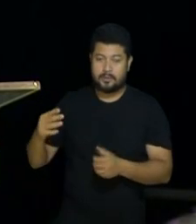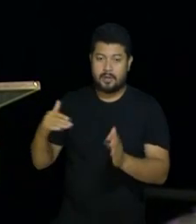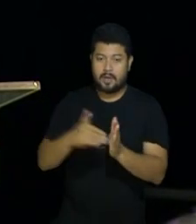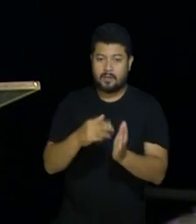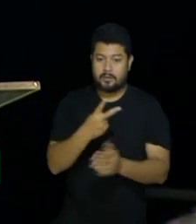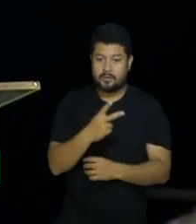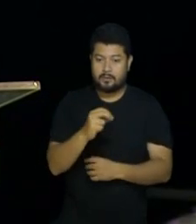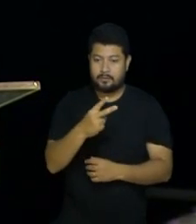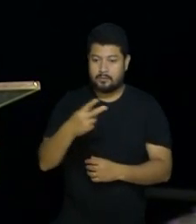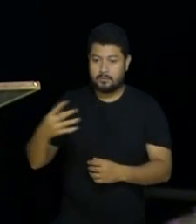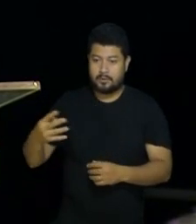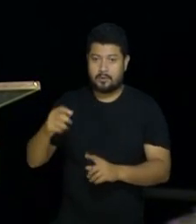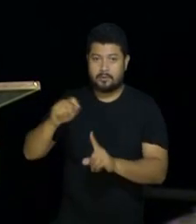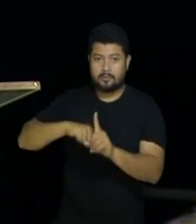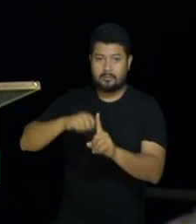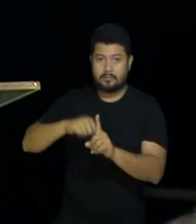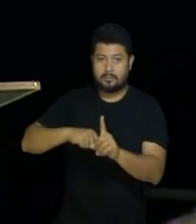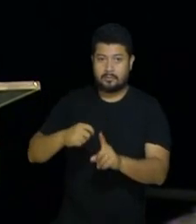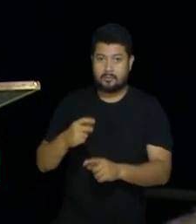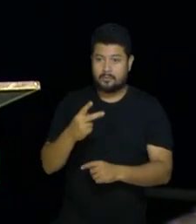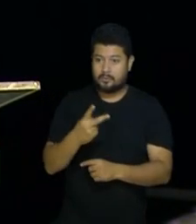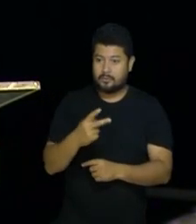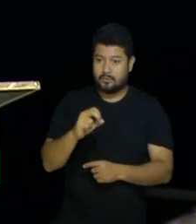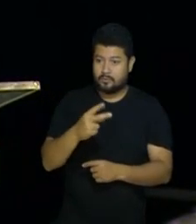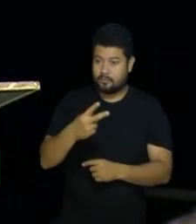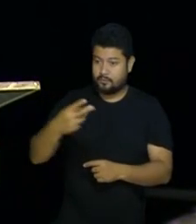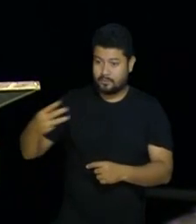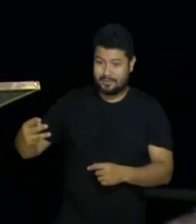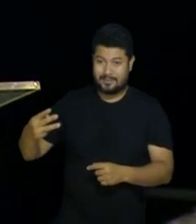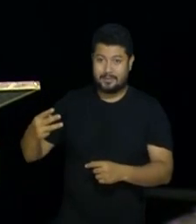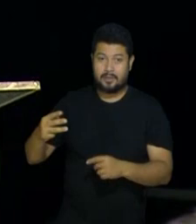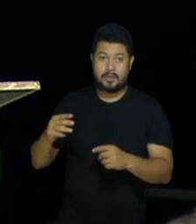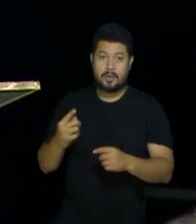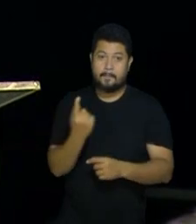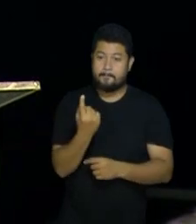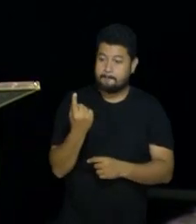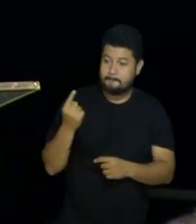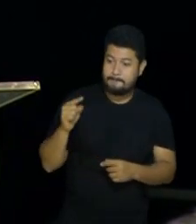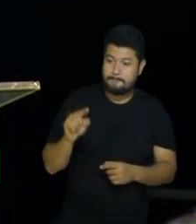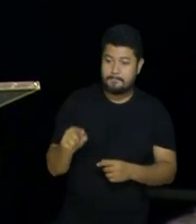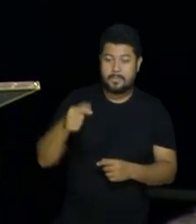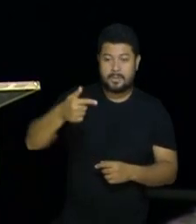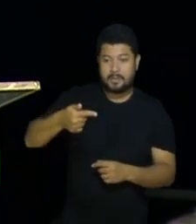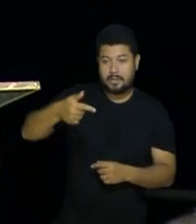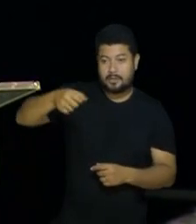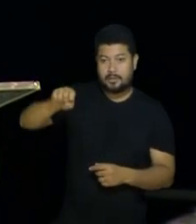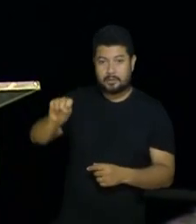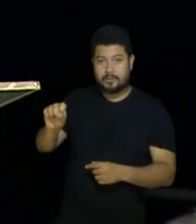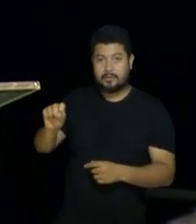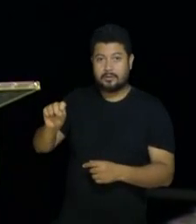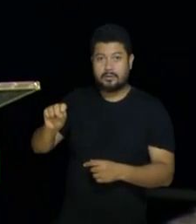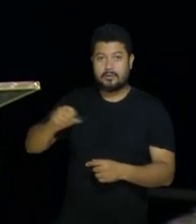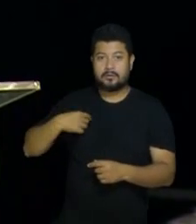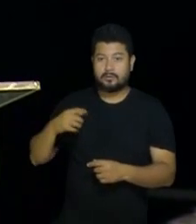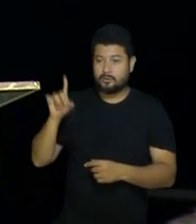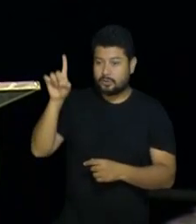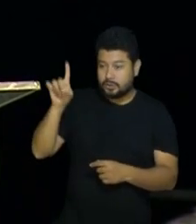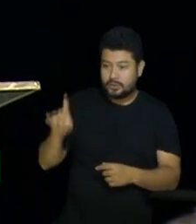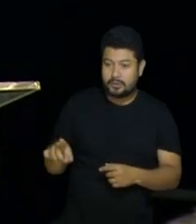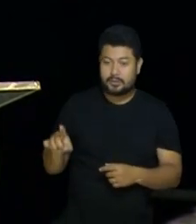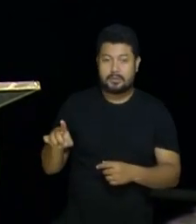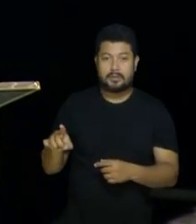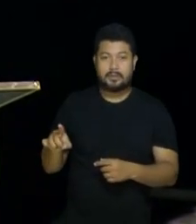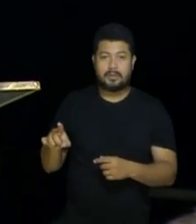primeiro trimestre de 2023 foram 1.078 casos de direitos violados